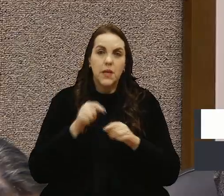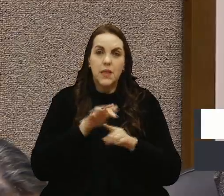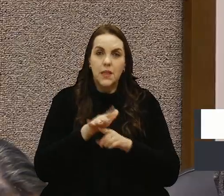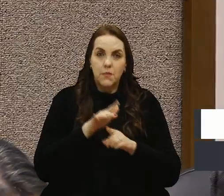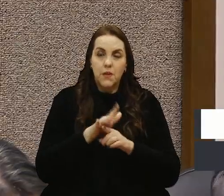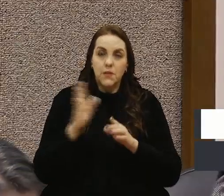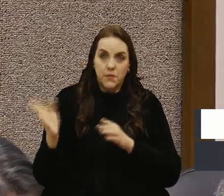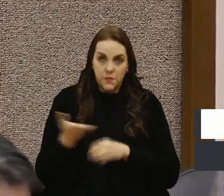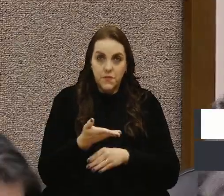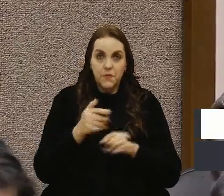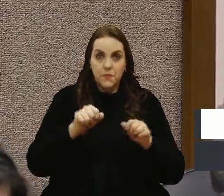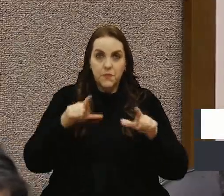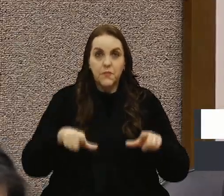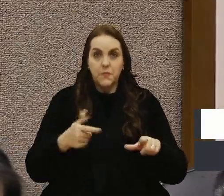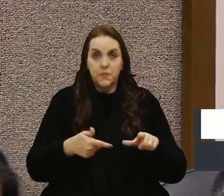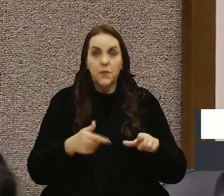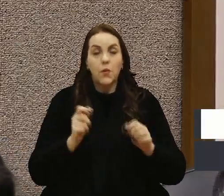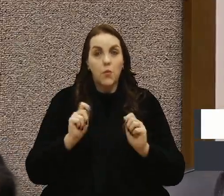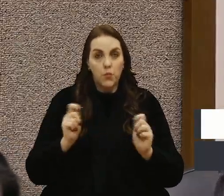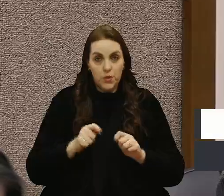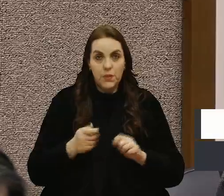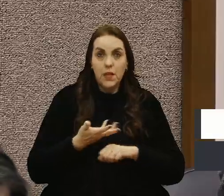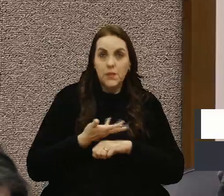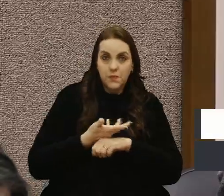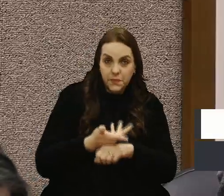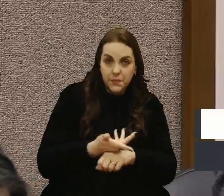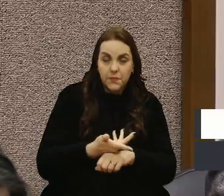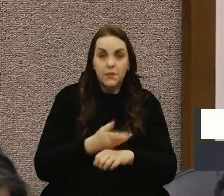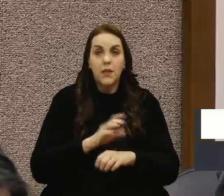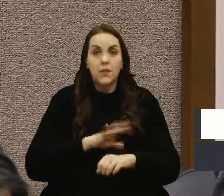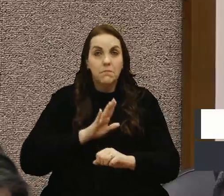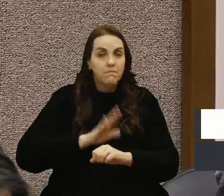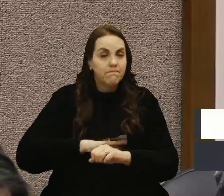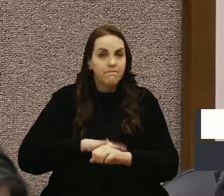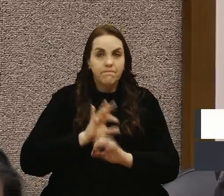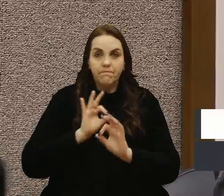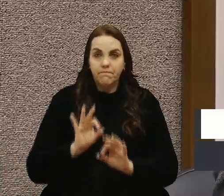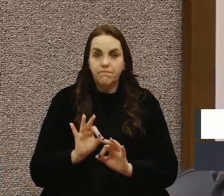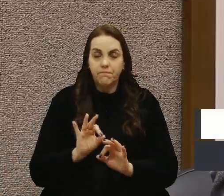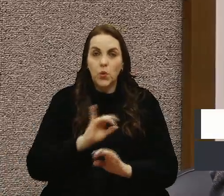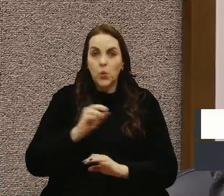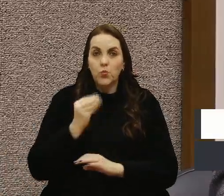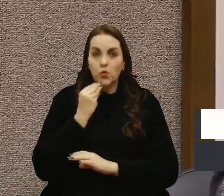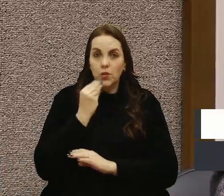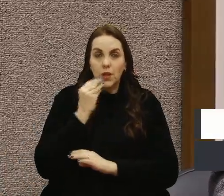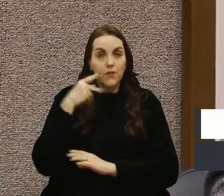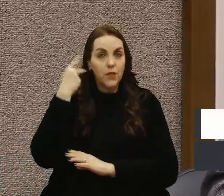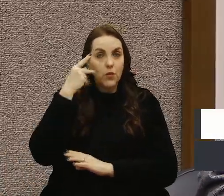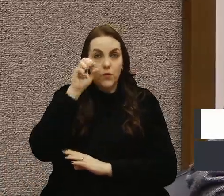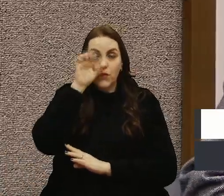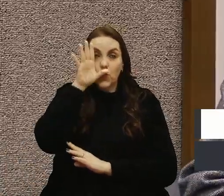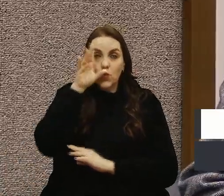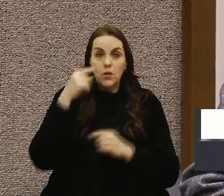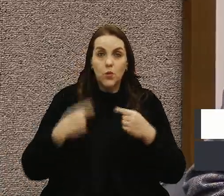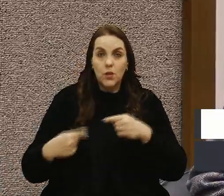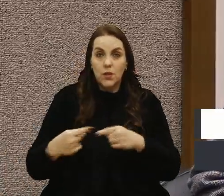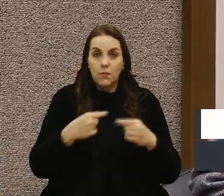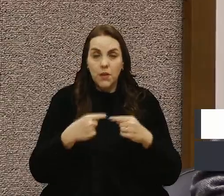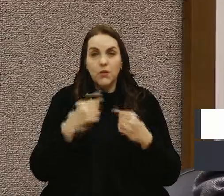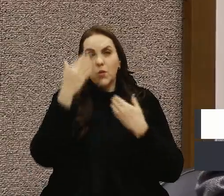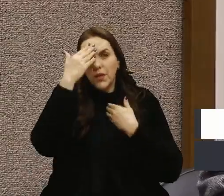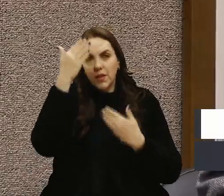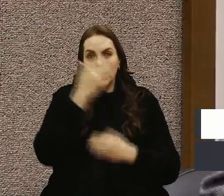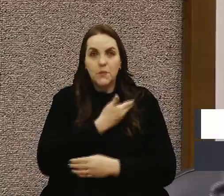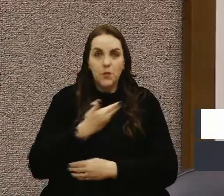ao nosso gabinete para que nós pudéssemos dar celeridade e imediatamente foi oportunizado pelo vereador Elisandro Fiuza esse debate. Então fica o meu agradecimento